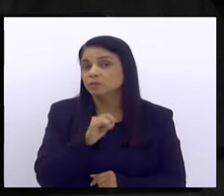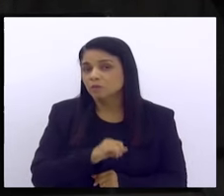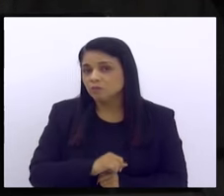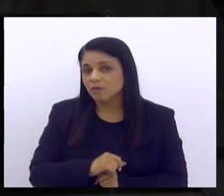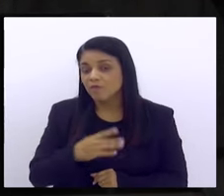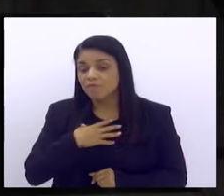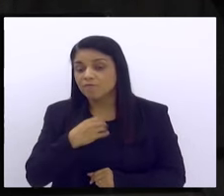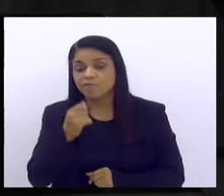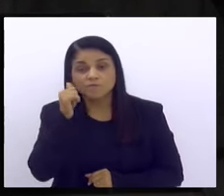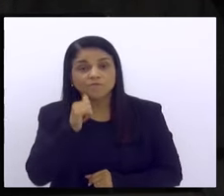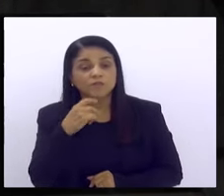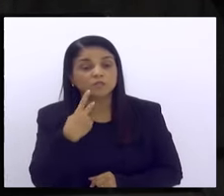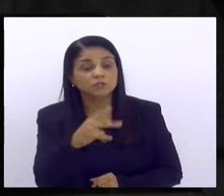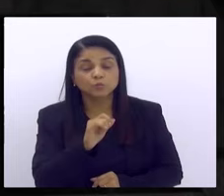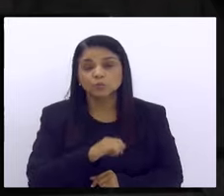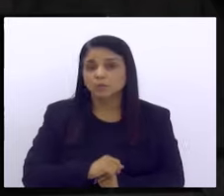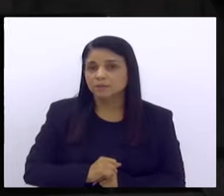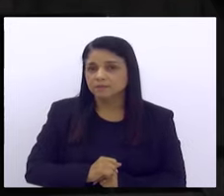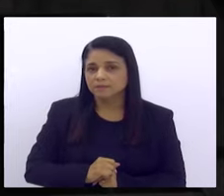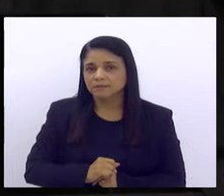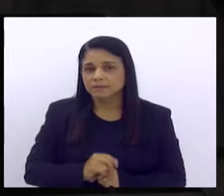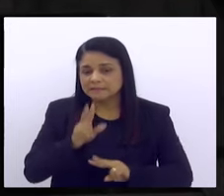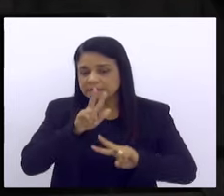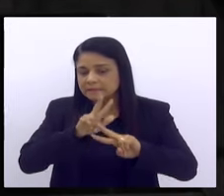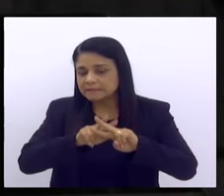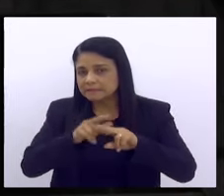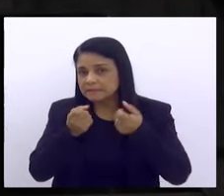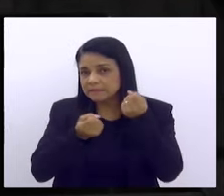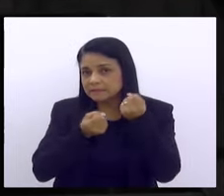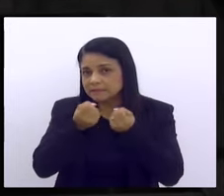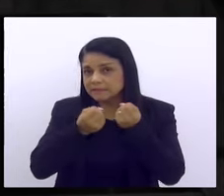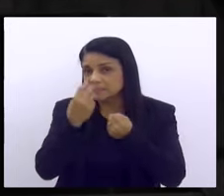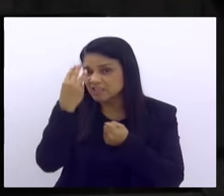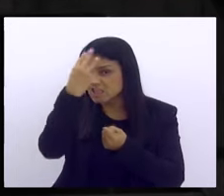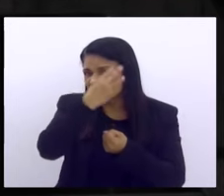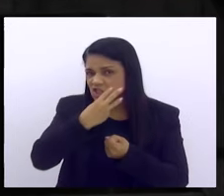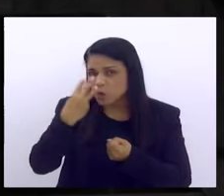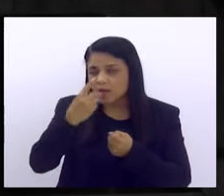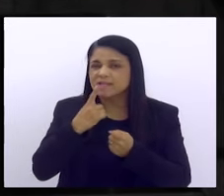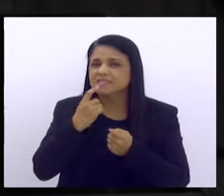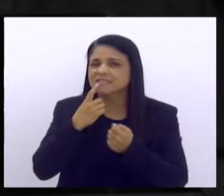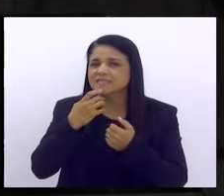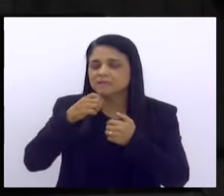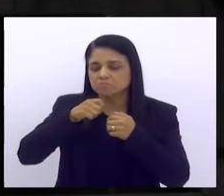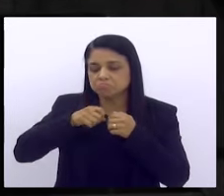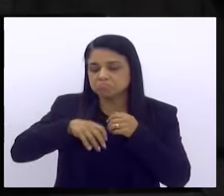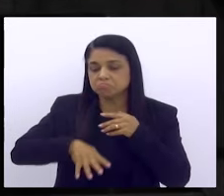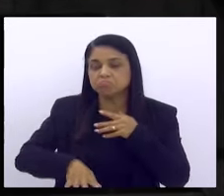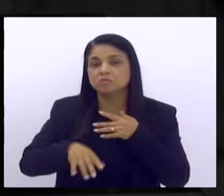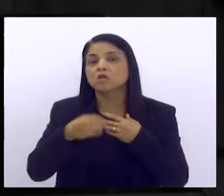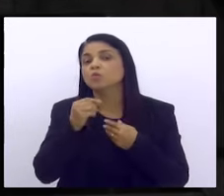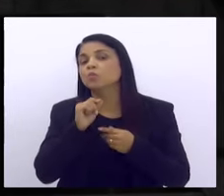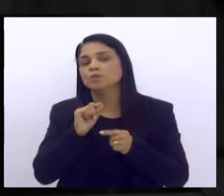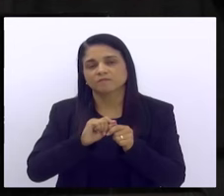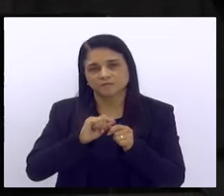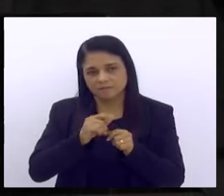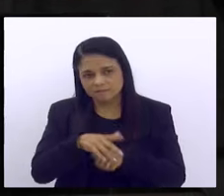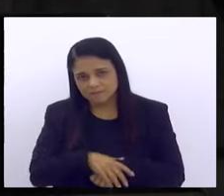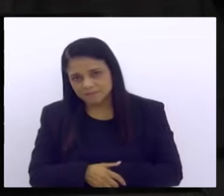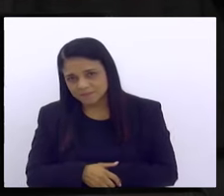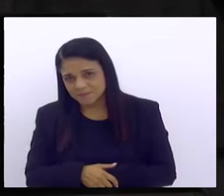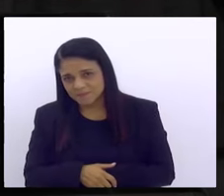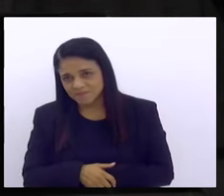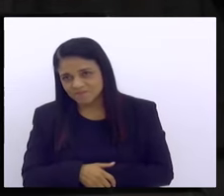a filha de vocês, trancada no veículo, 3 horas, sangrando, o que vocês fariam? O que vocês